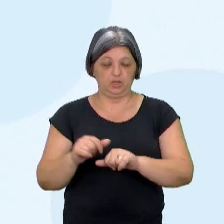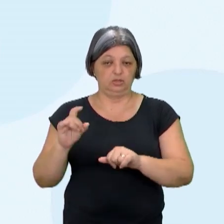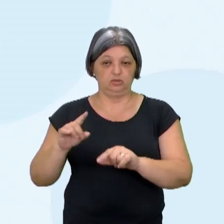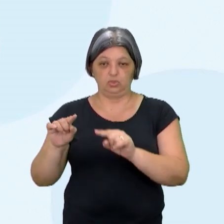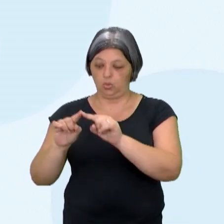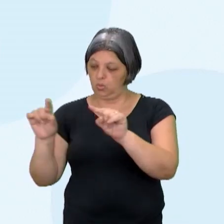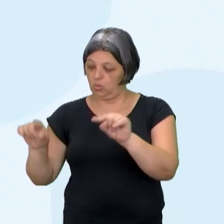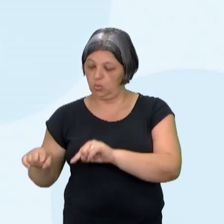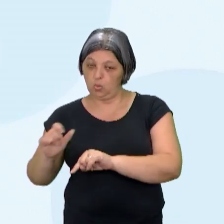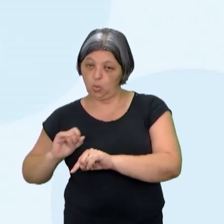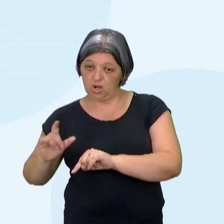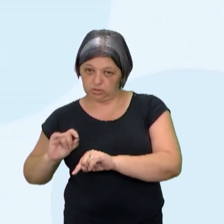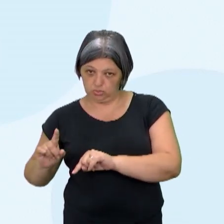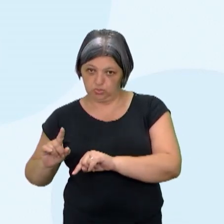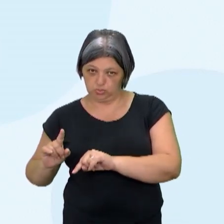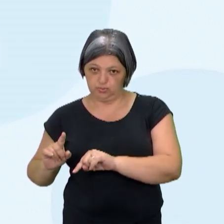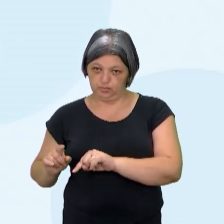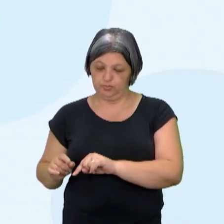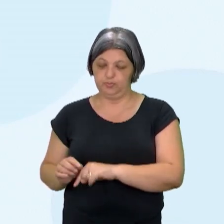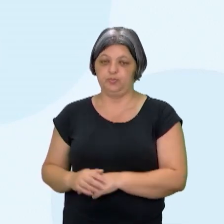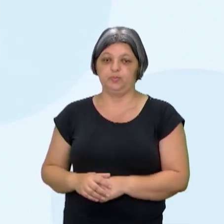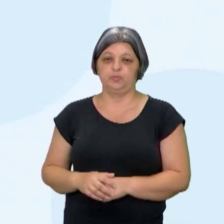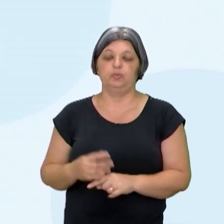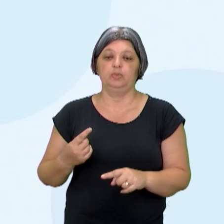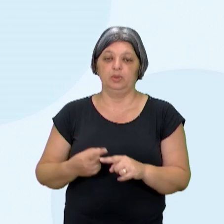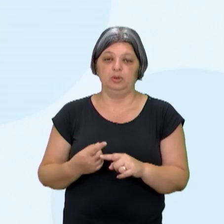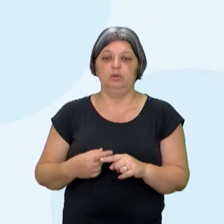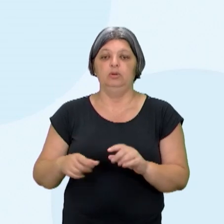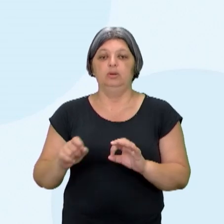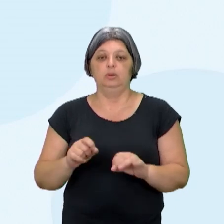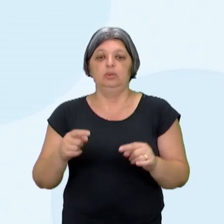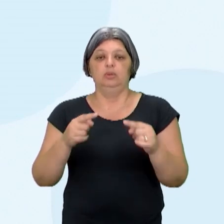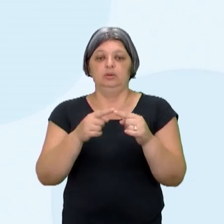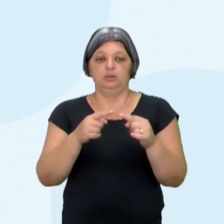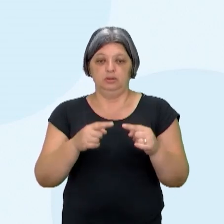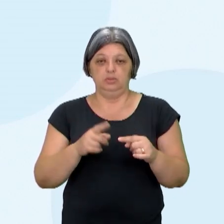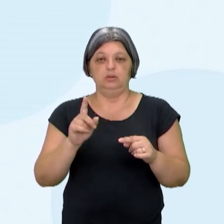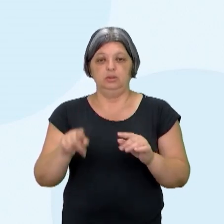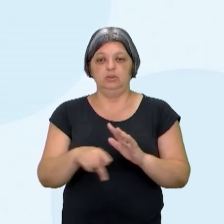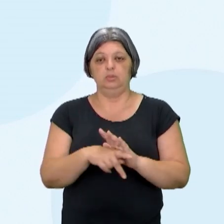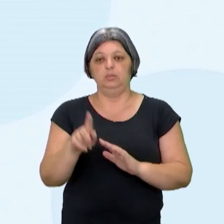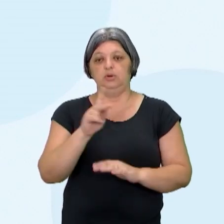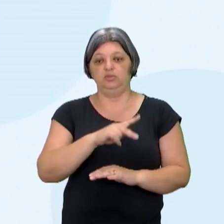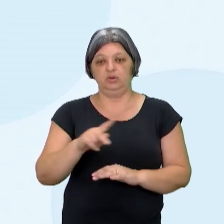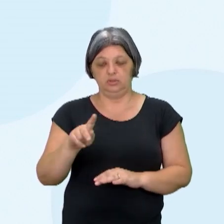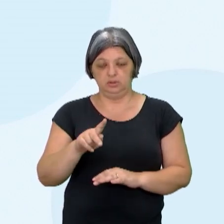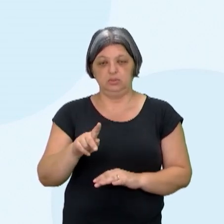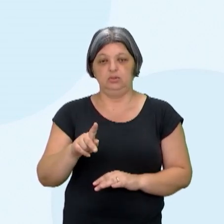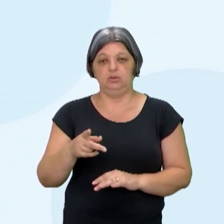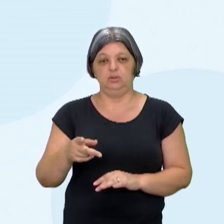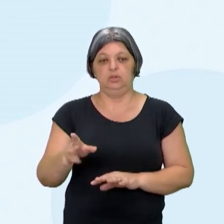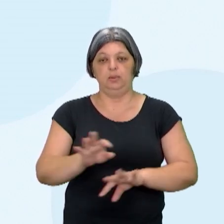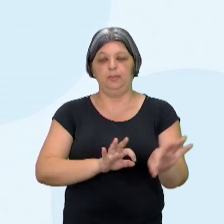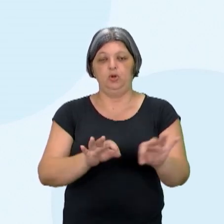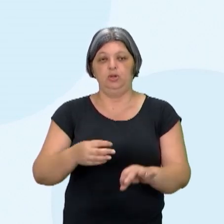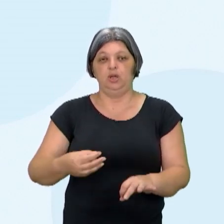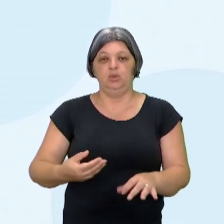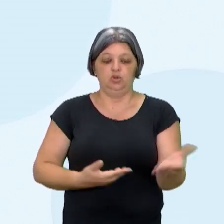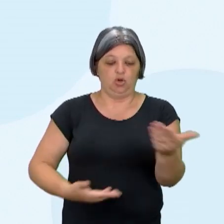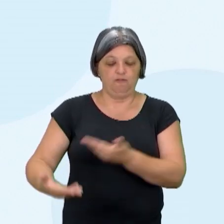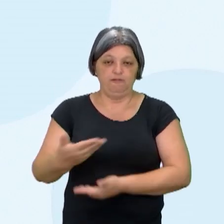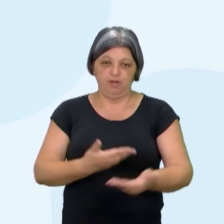azul. Ao invés de professor de projeto de vida, que vai alinhar com o PCG e com o vice, é o professor de projeto de convivência,